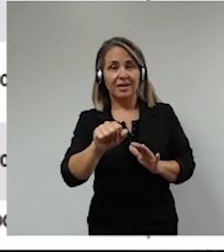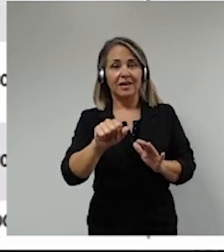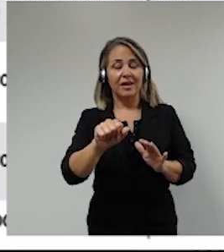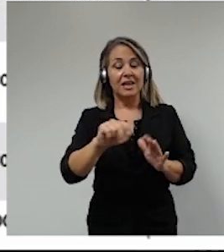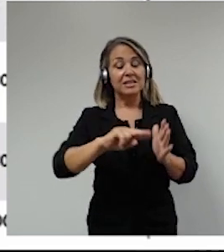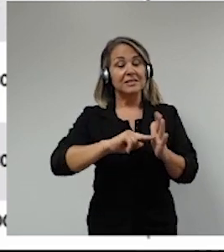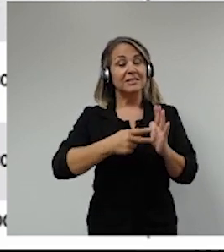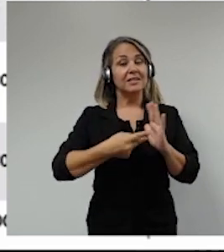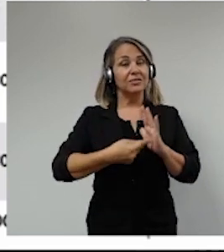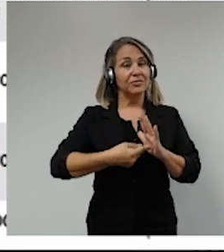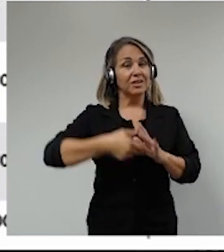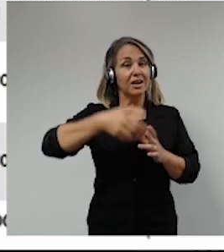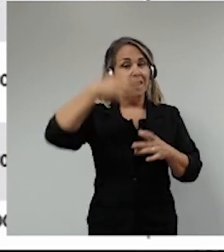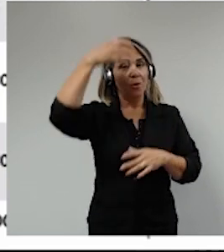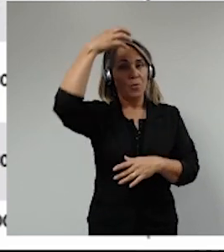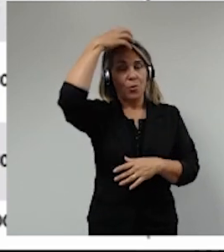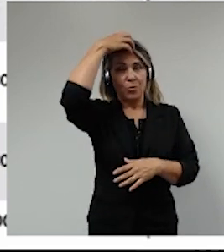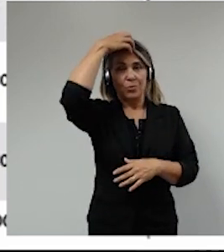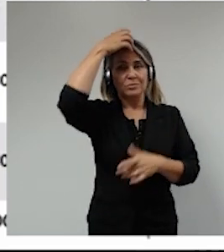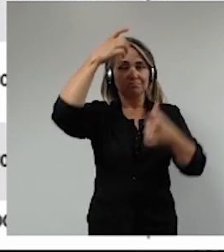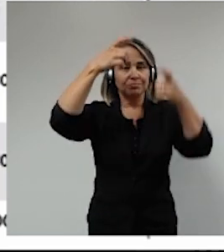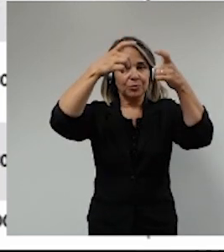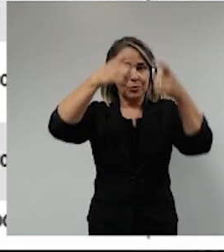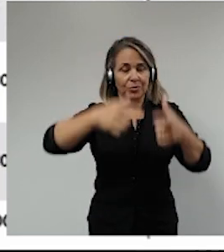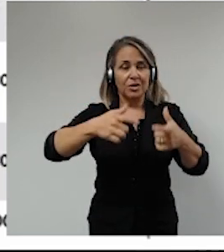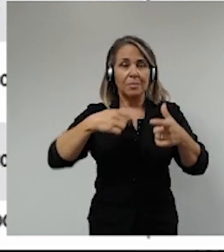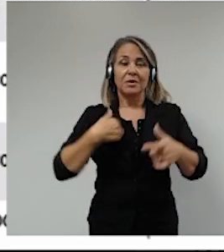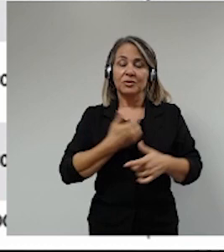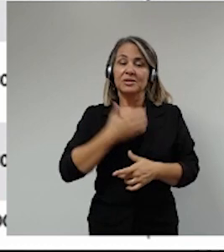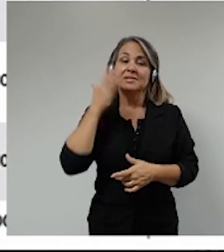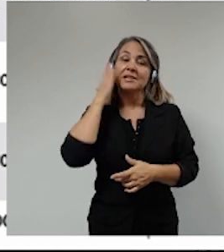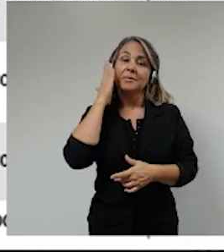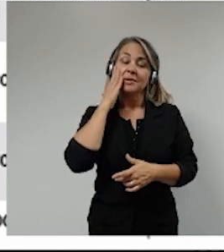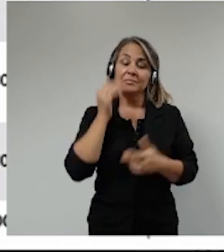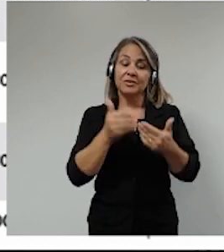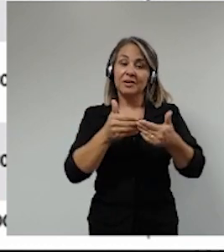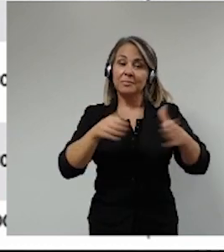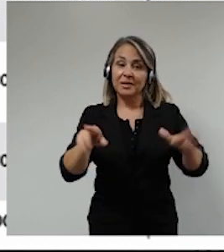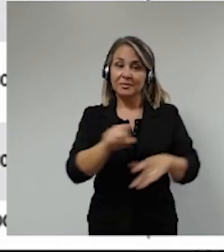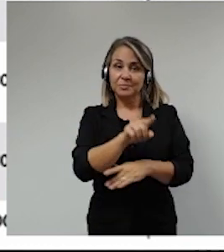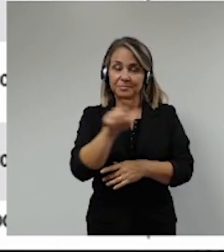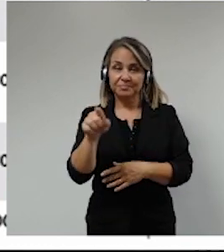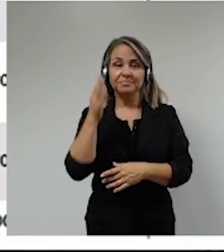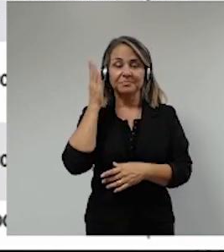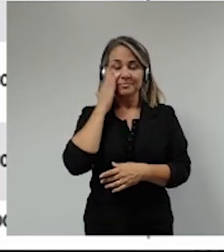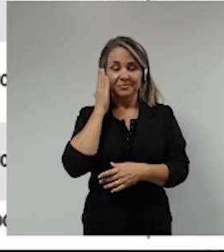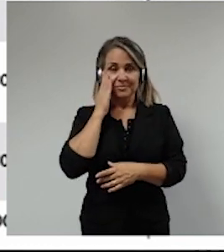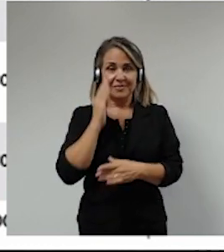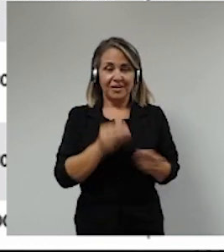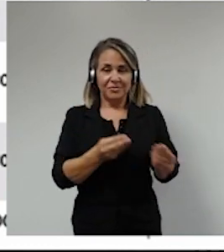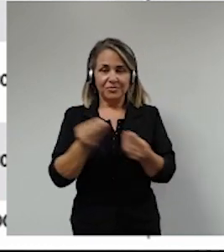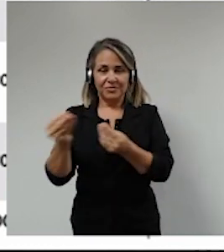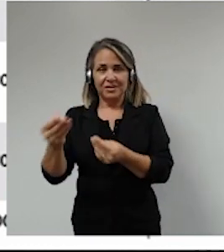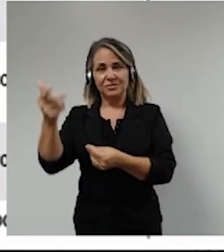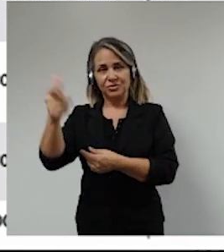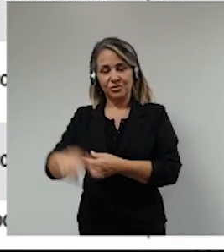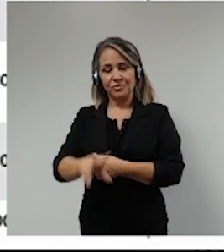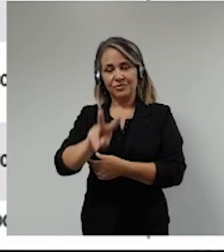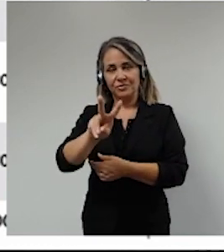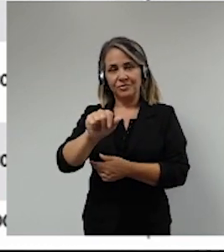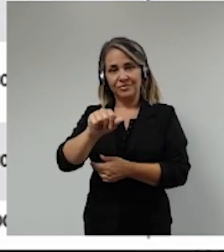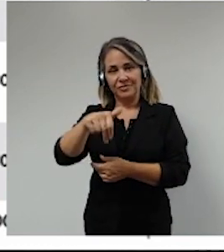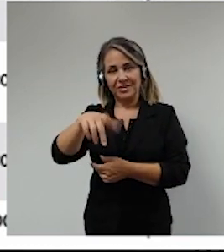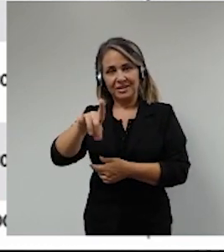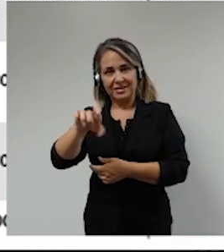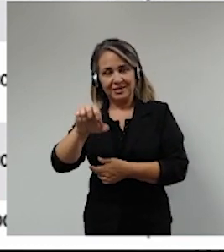coroa. Isso só para a gente levar em consideração. Mas fica aqui aberto para vocês. Bom, passo a palavra novamente para o Wander,